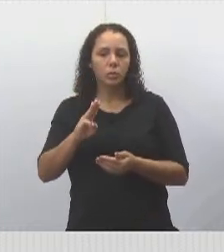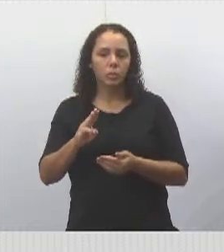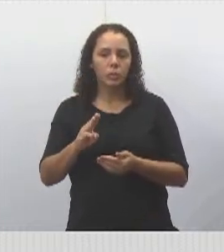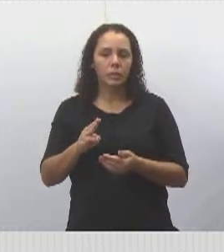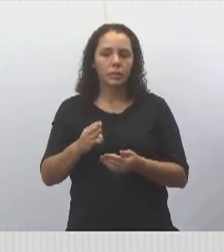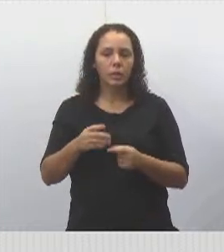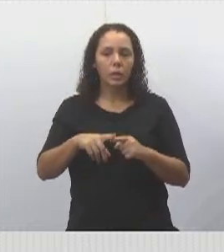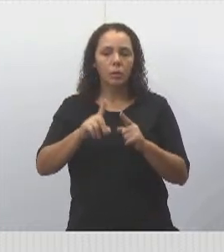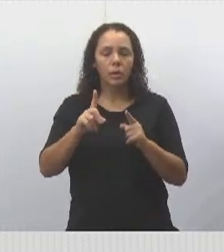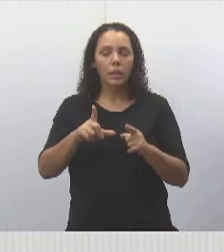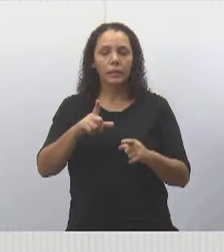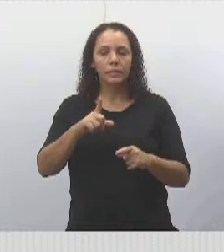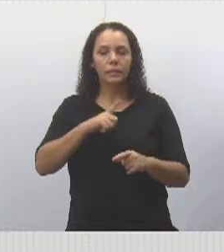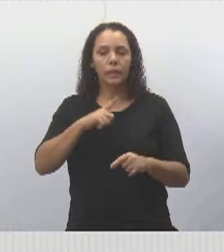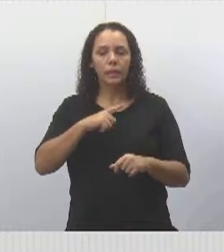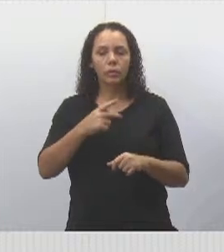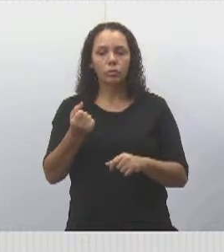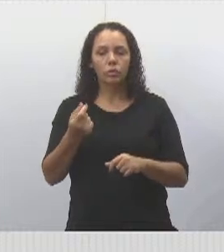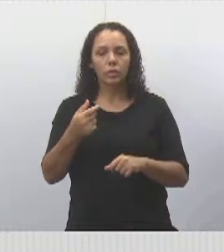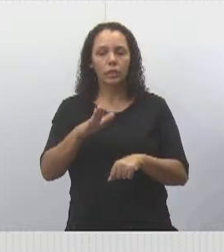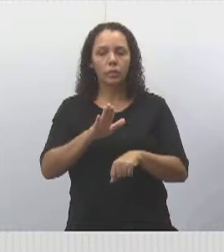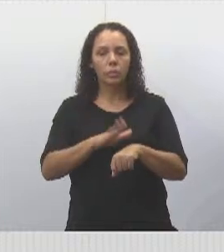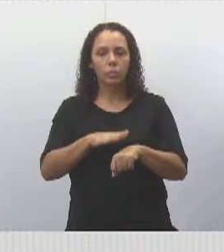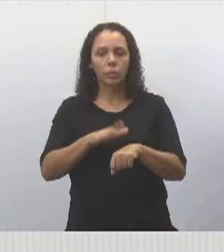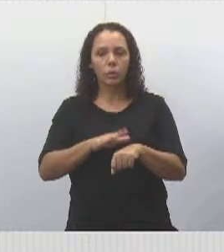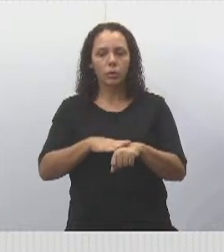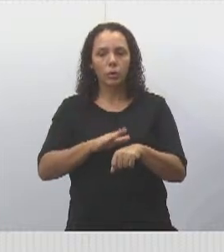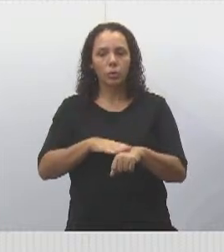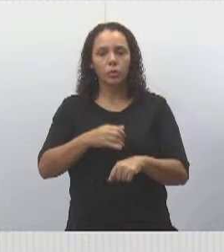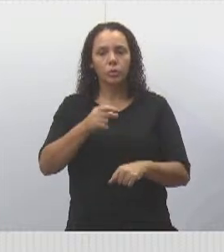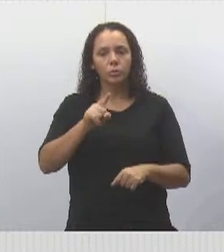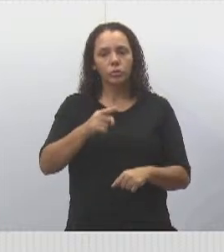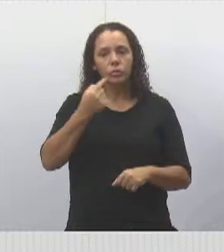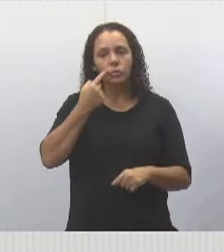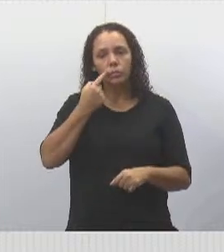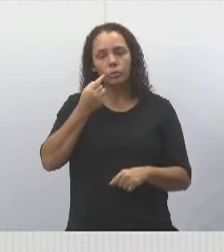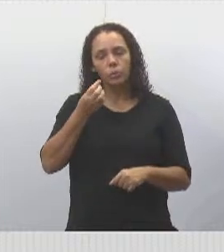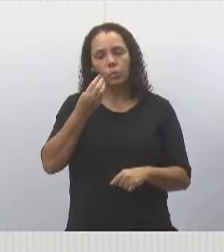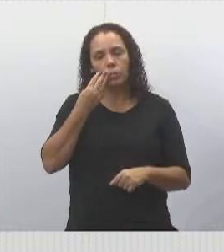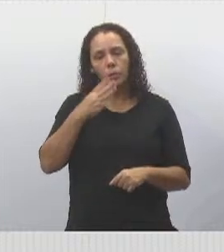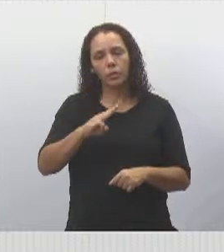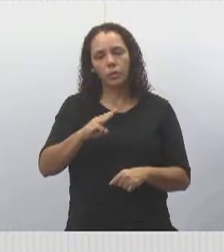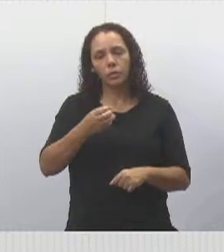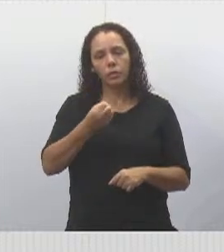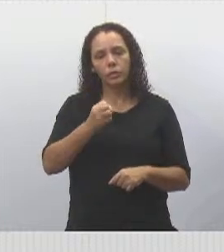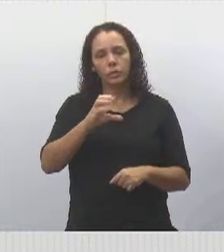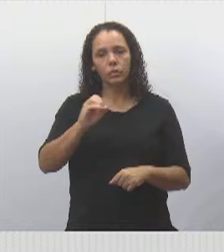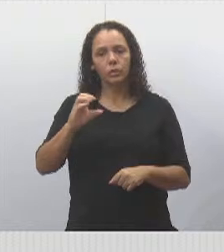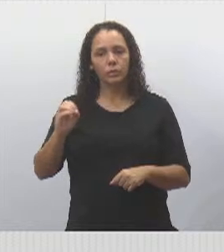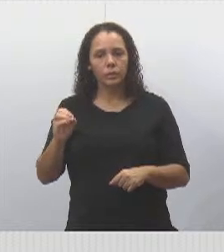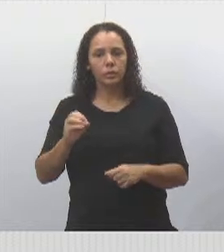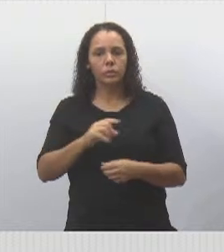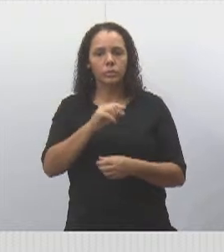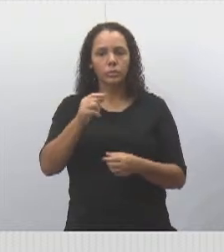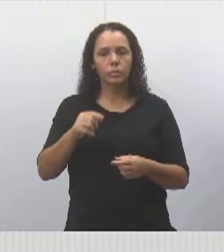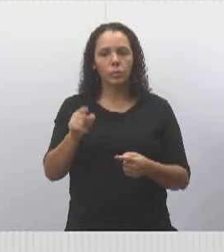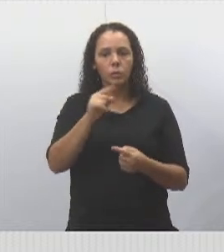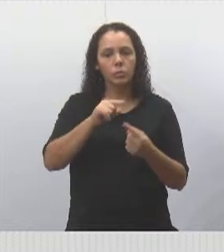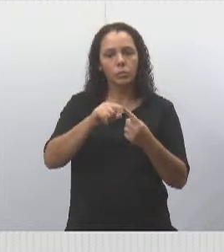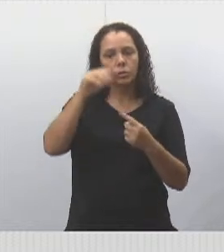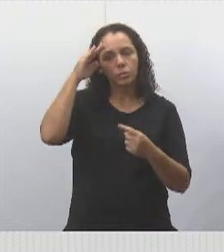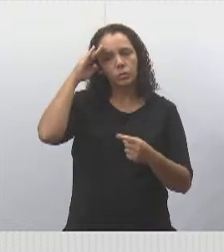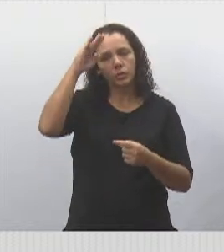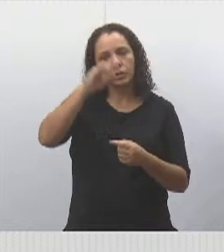tem recursos próprios, ela tem um fundo de 1 milhão e 800 e recursos próprios da administração indireta. As principais